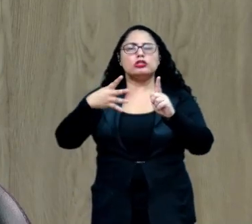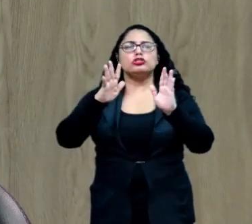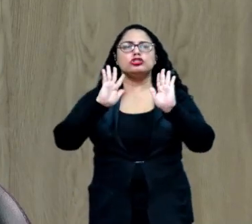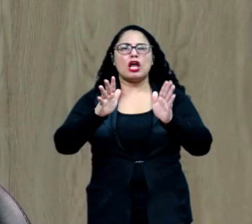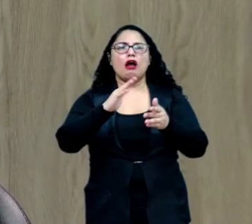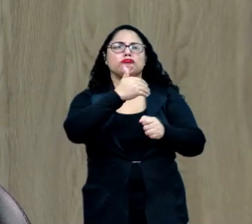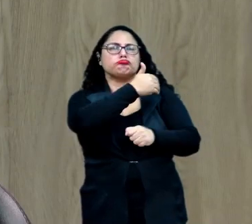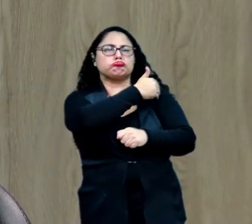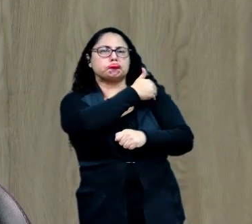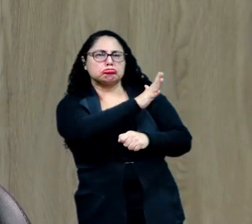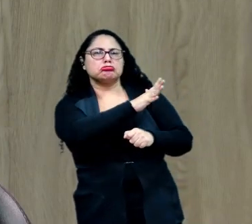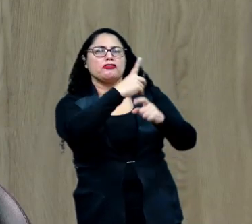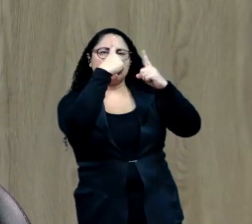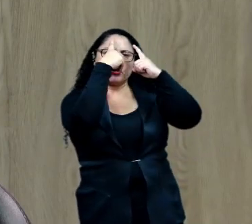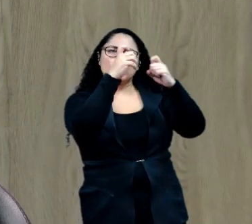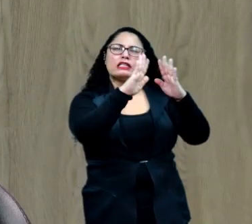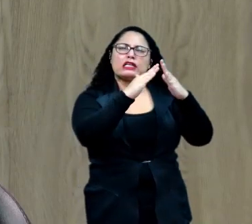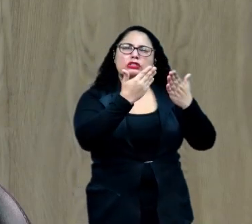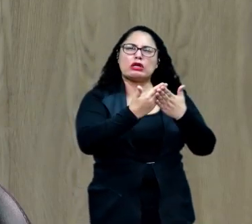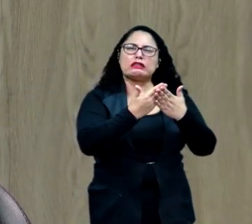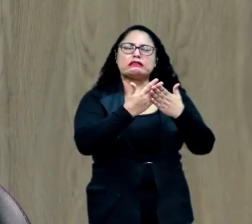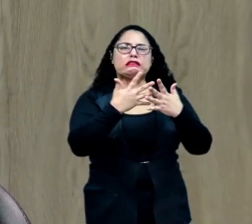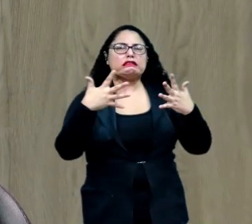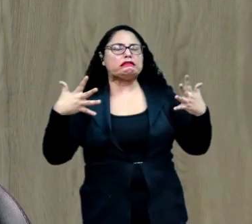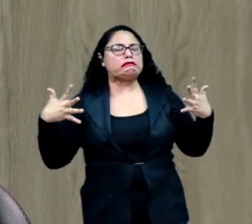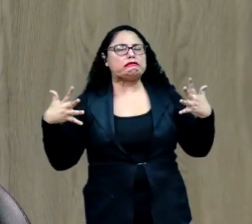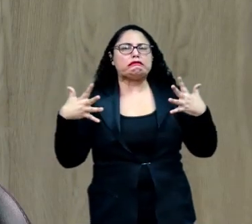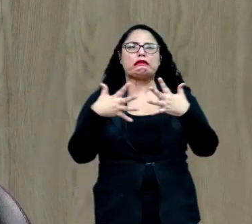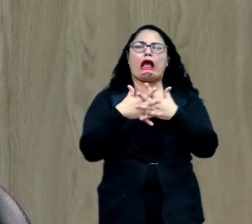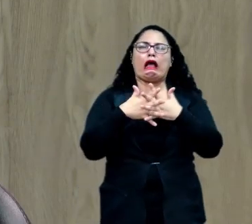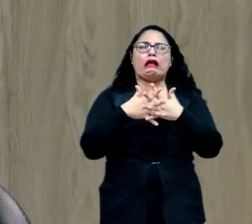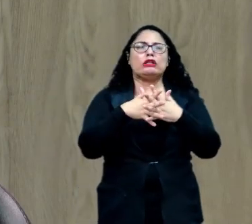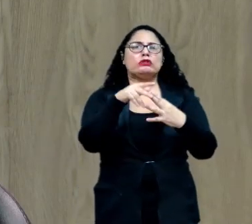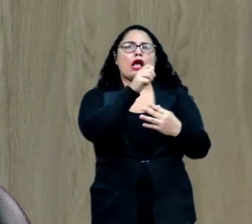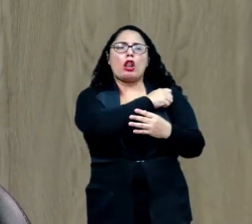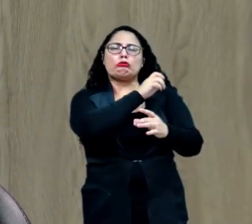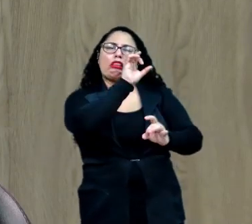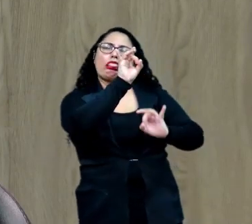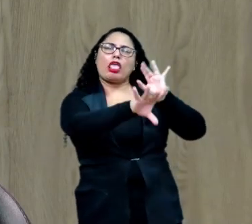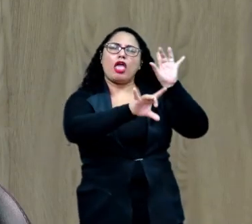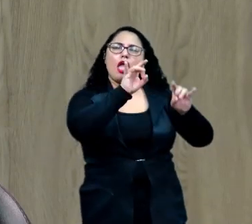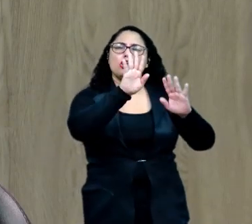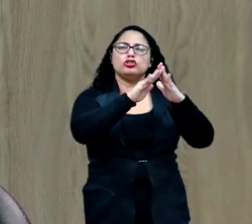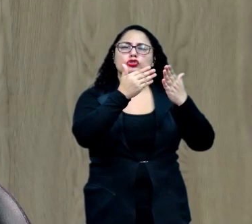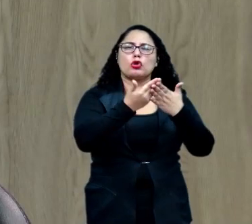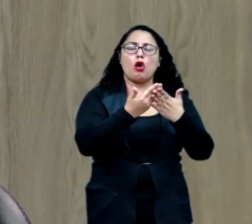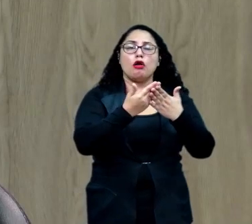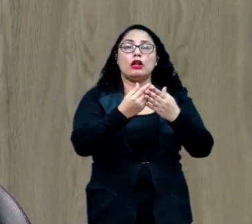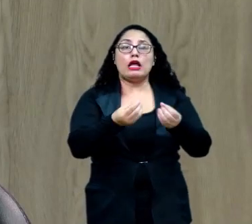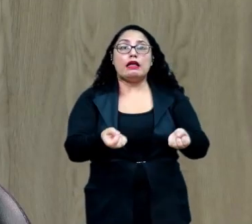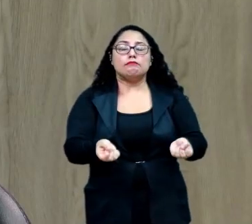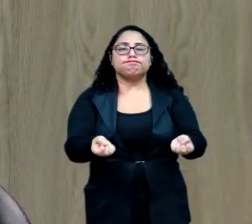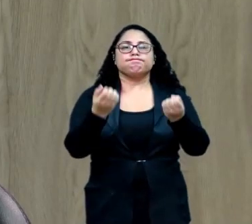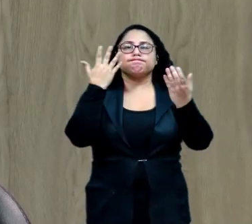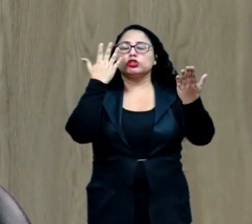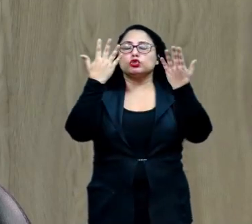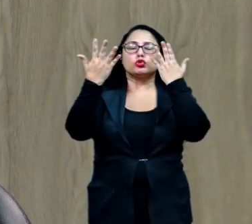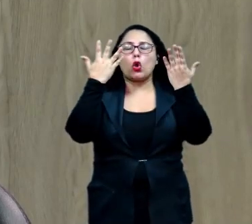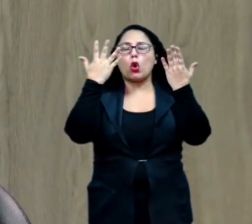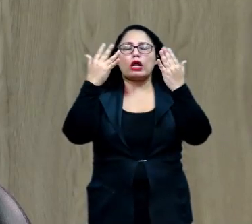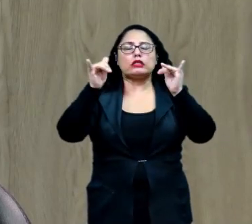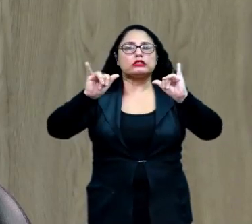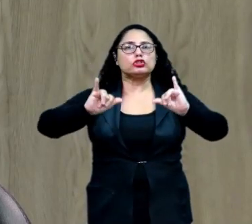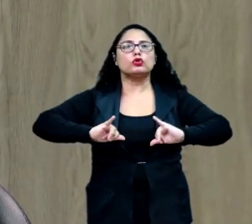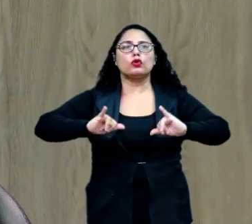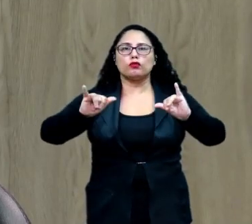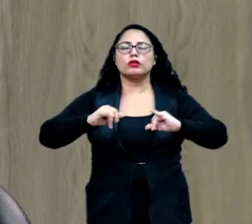violência na escola, né, e isso tem um impacto muito grande na evasão escolar, em danos psicológicos mesmo, porque é sofrido,